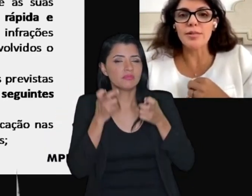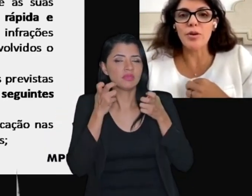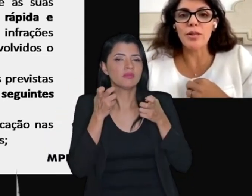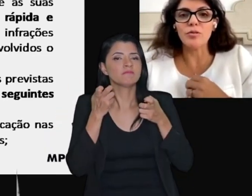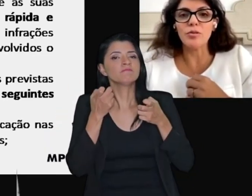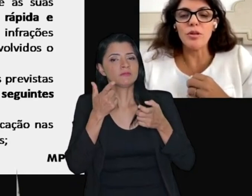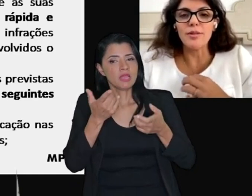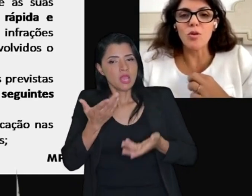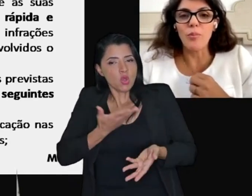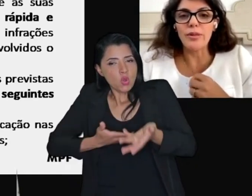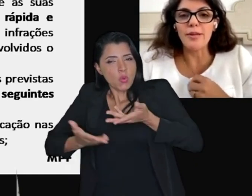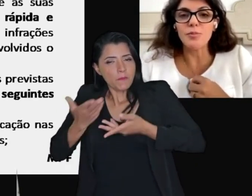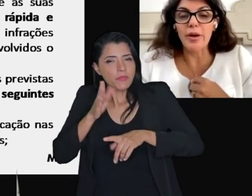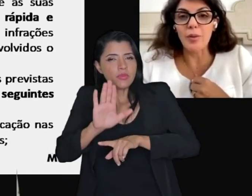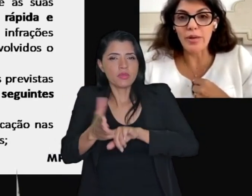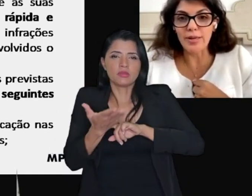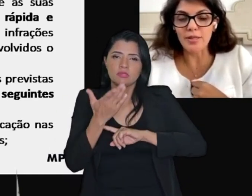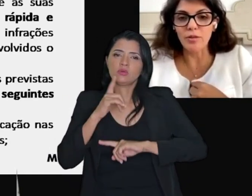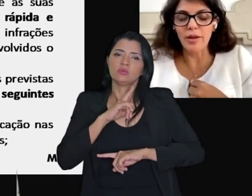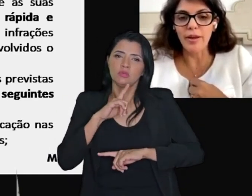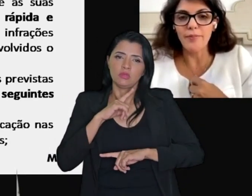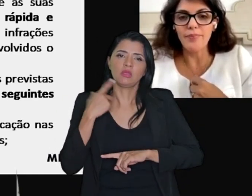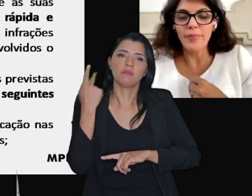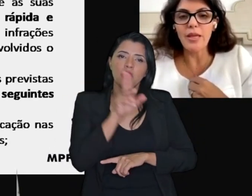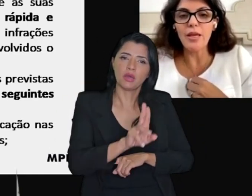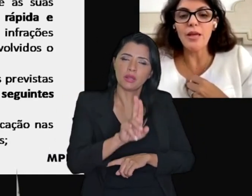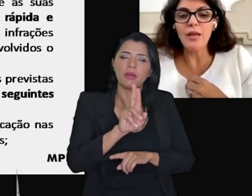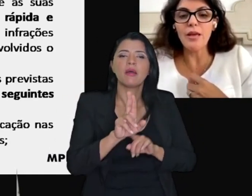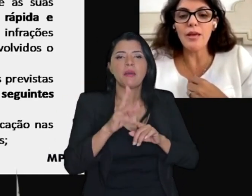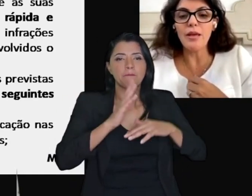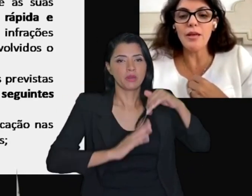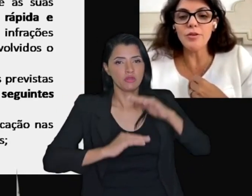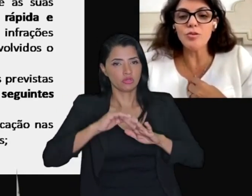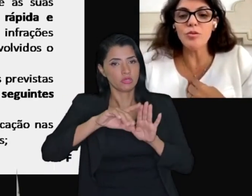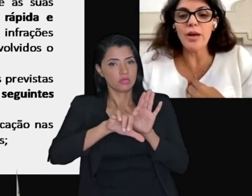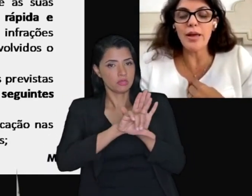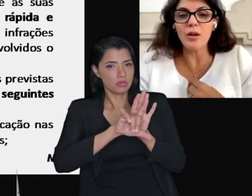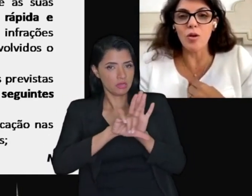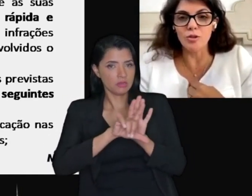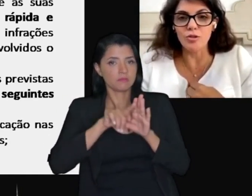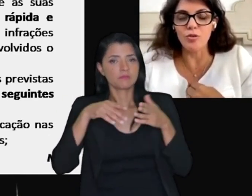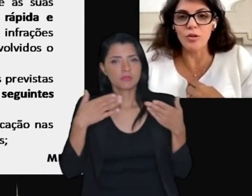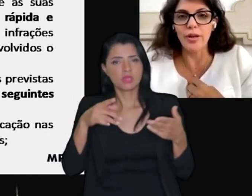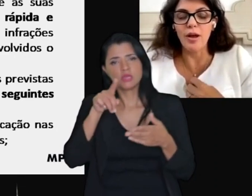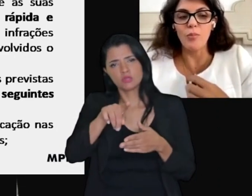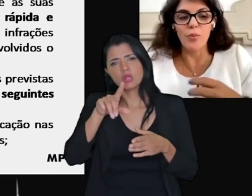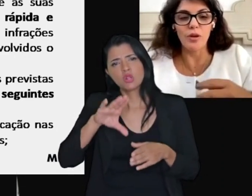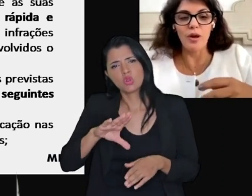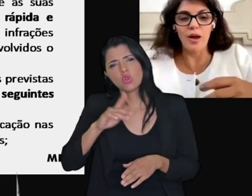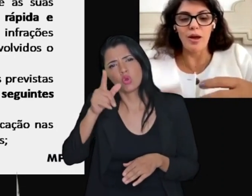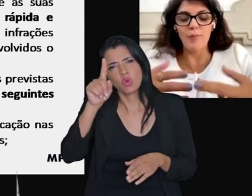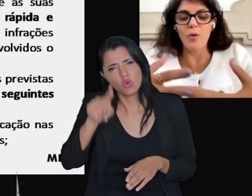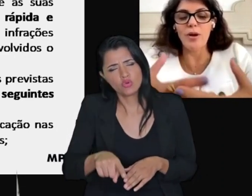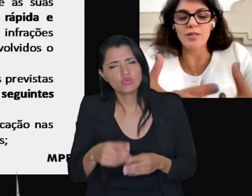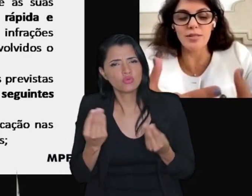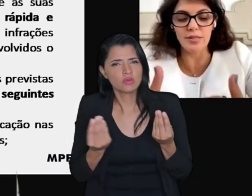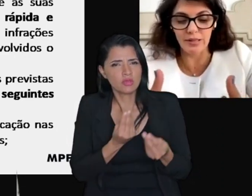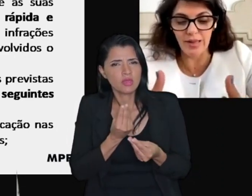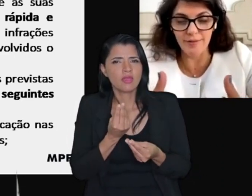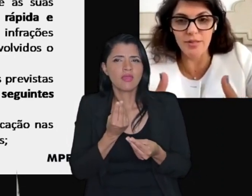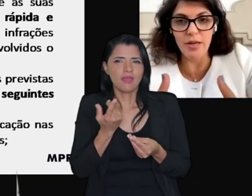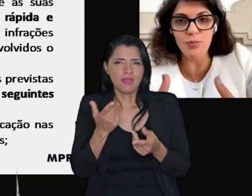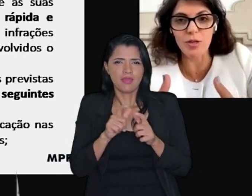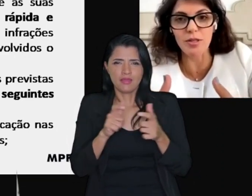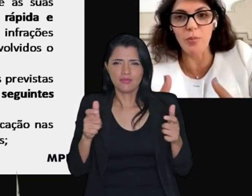exortada a cooperação entre autoridades competentes para a aplicação da lei. E isso é lógico, né? Porque a maior parte